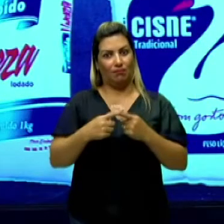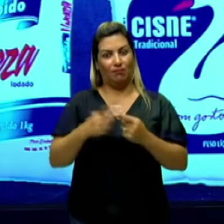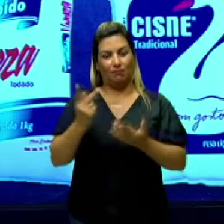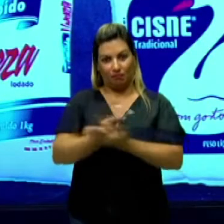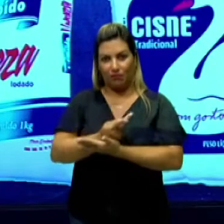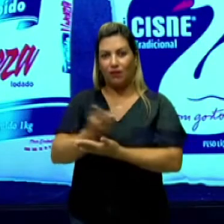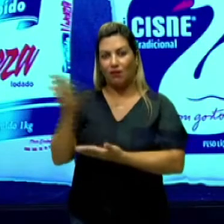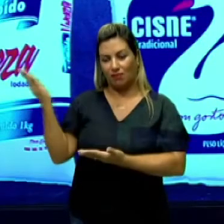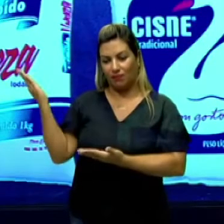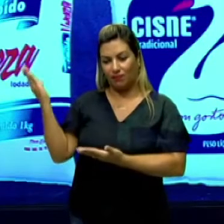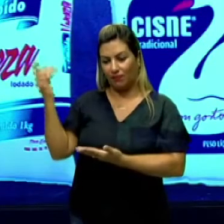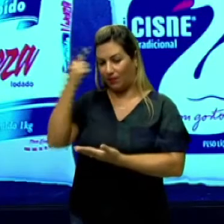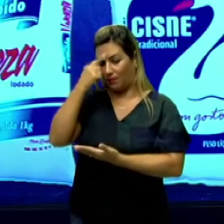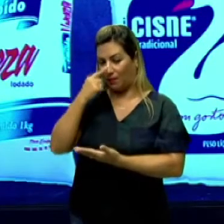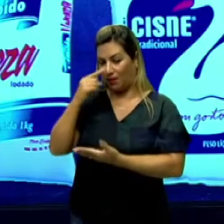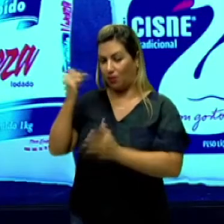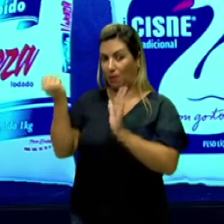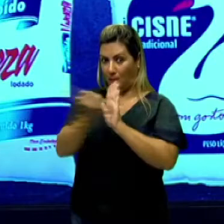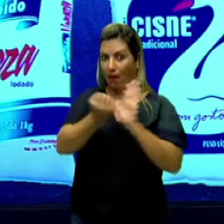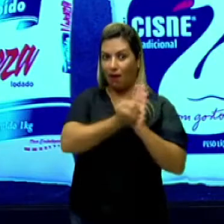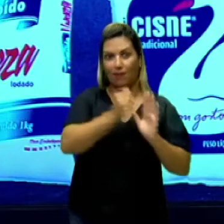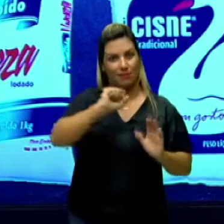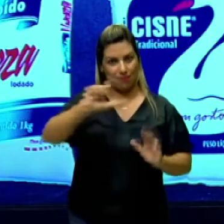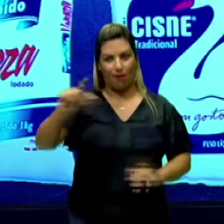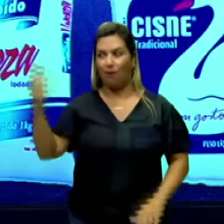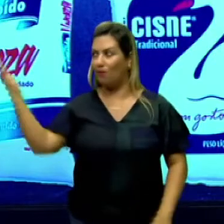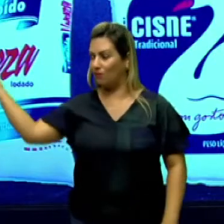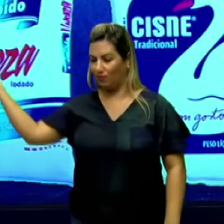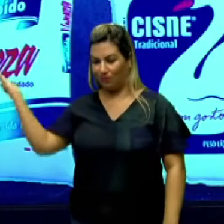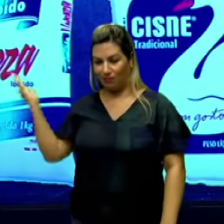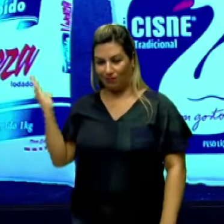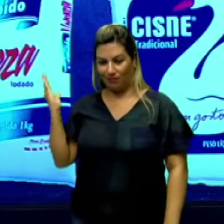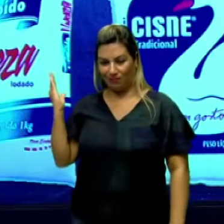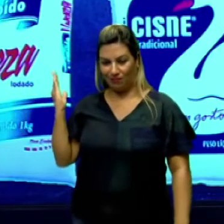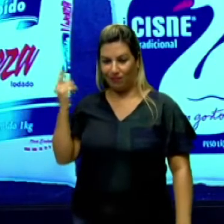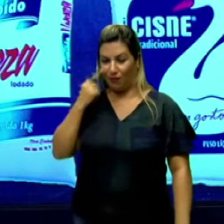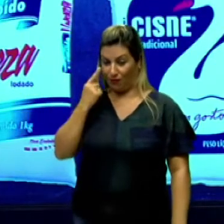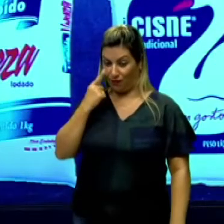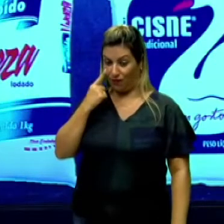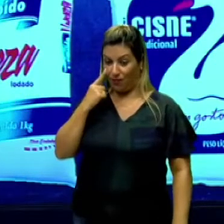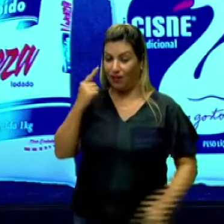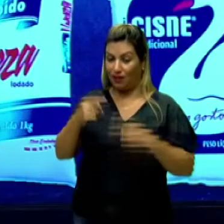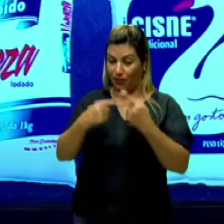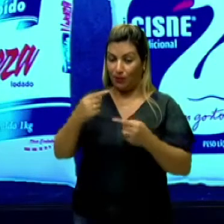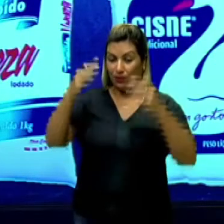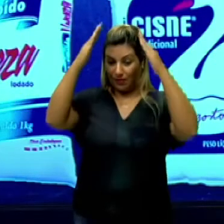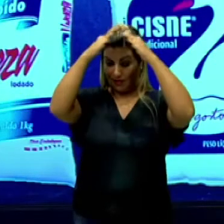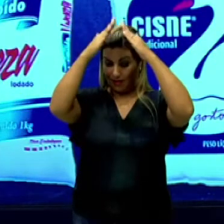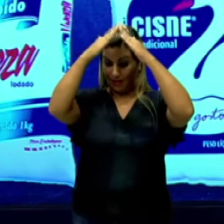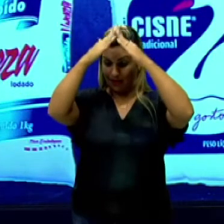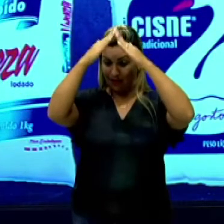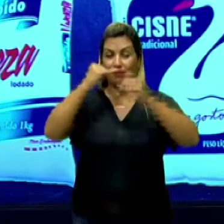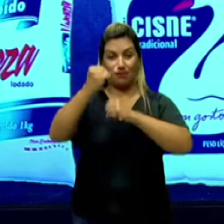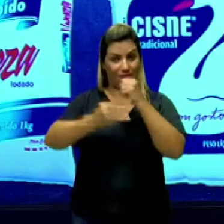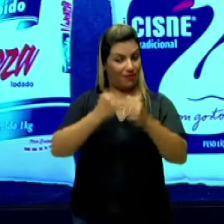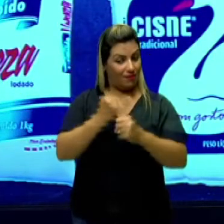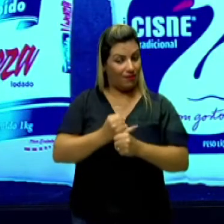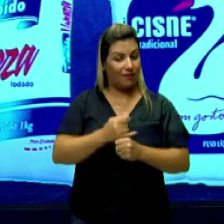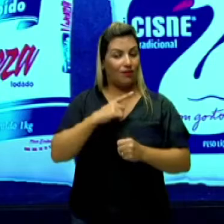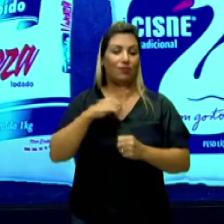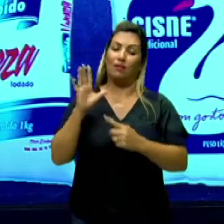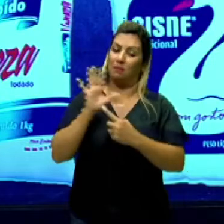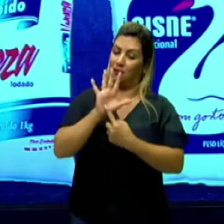coloquei para vocês imagens de algumas marcas diferentes de sal e vocês vão ver depois, vocês podem ver até em casa ou na internet, que